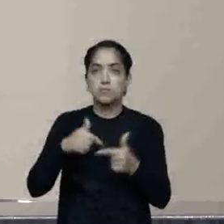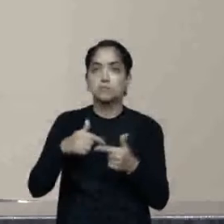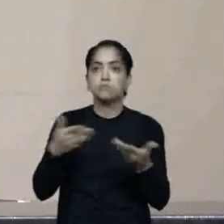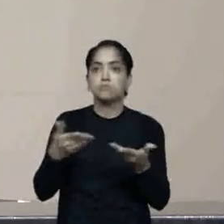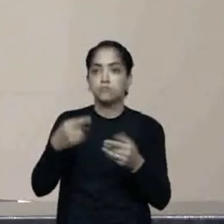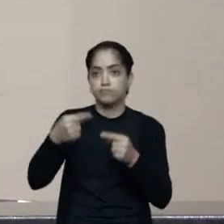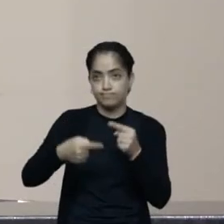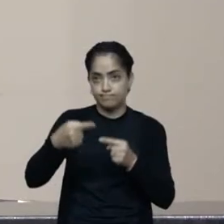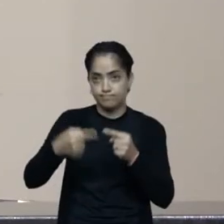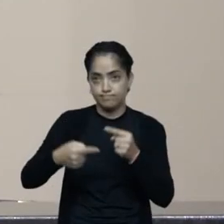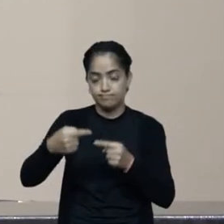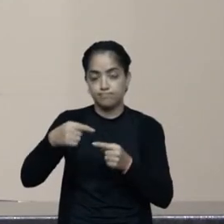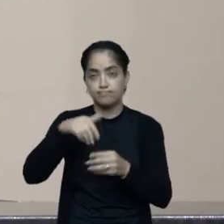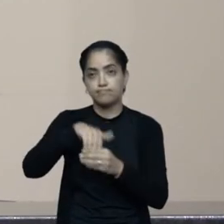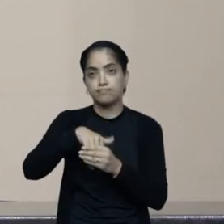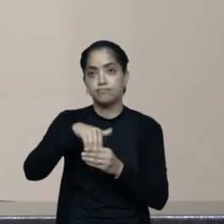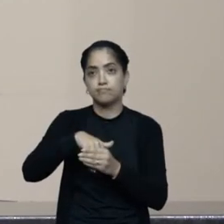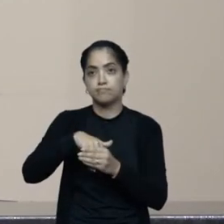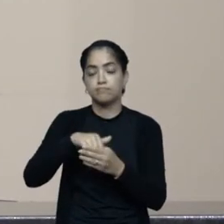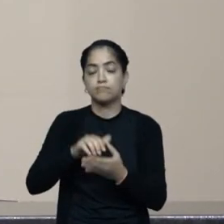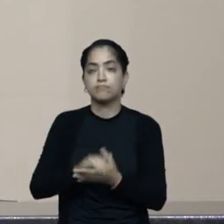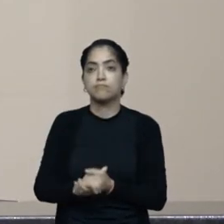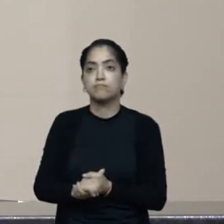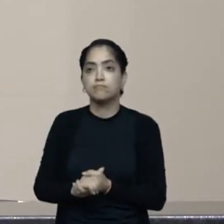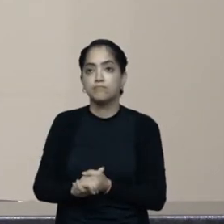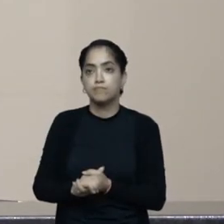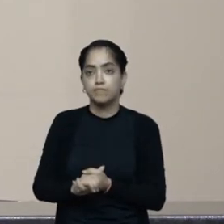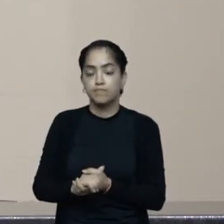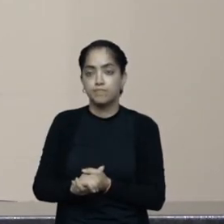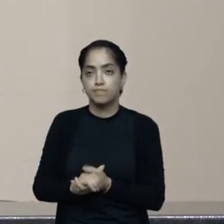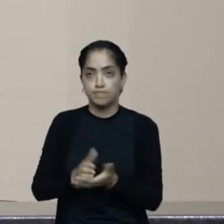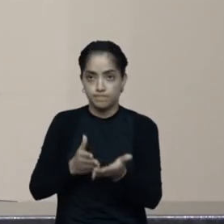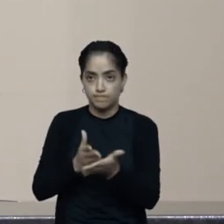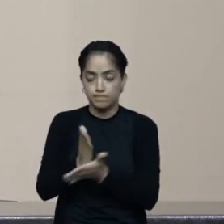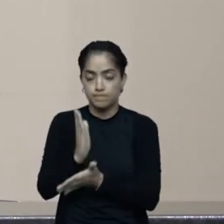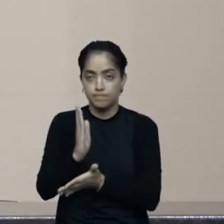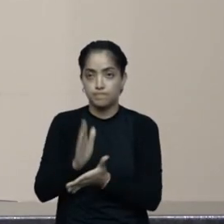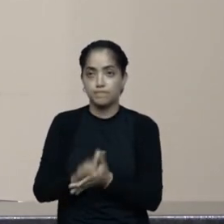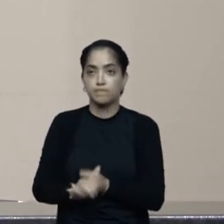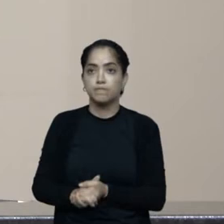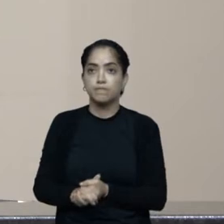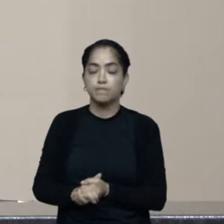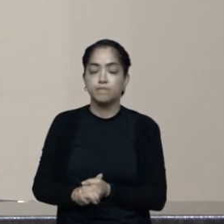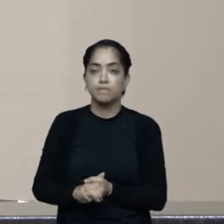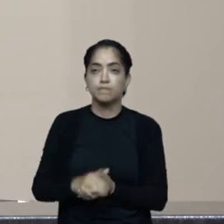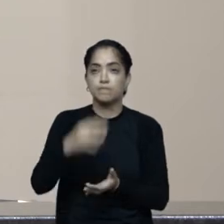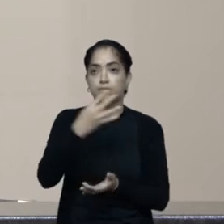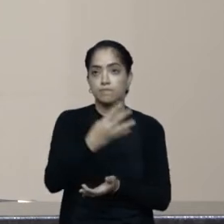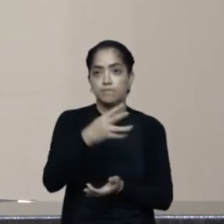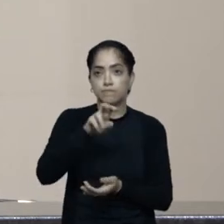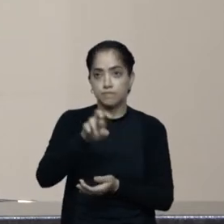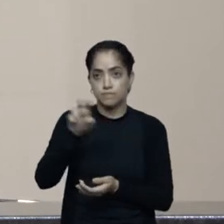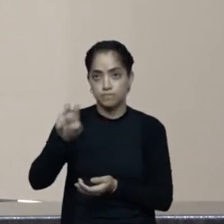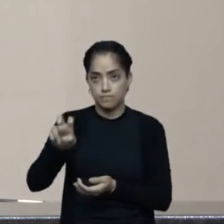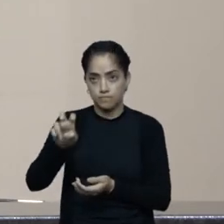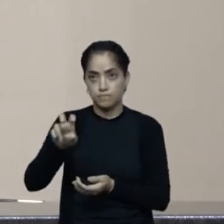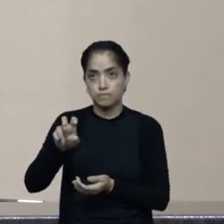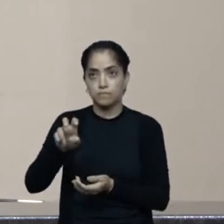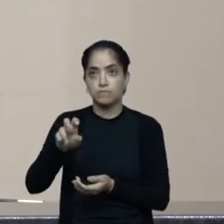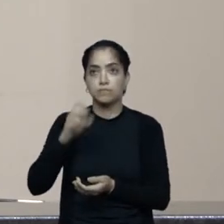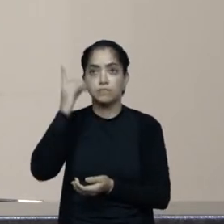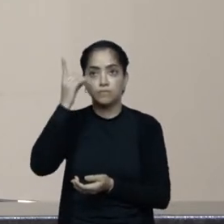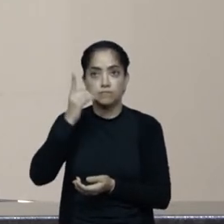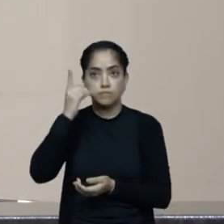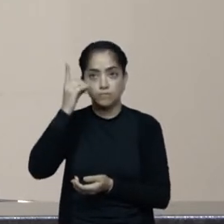discussão. Em votação. Aprovado. Moção 455, deputado